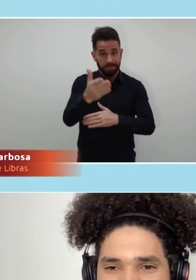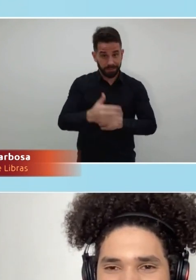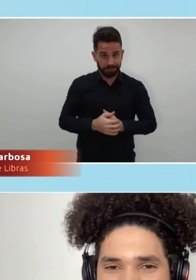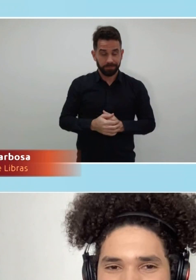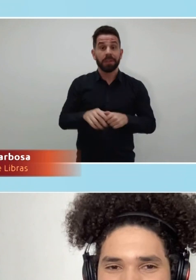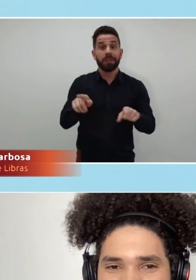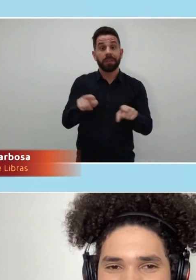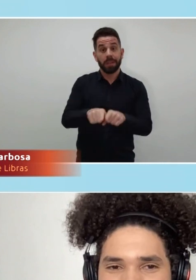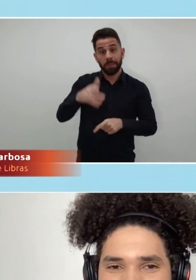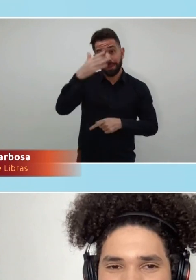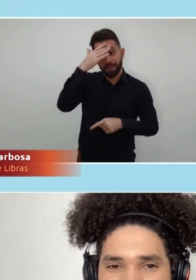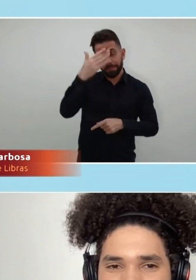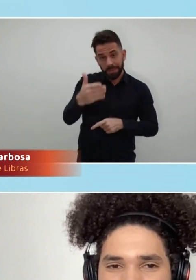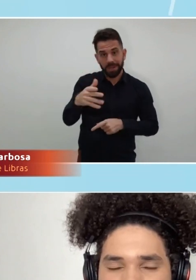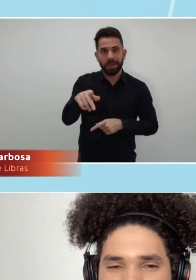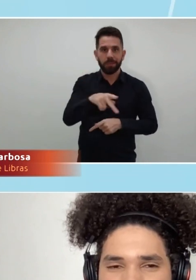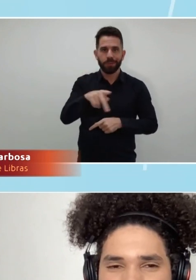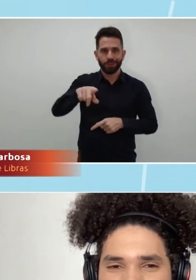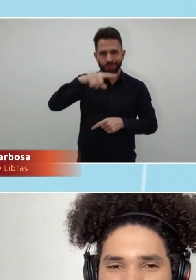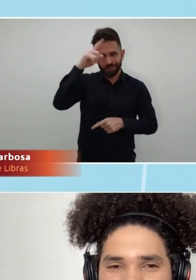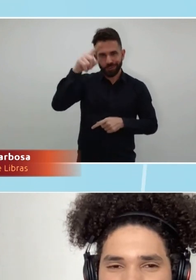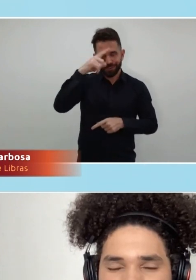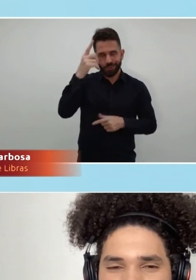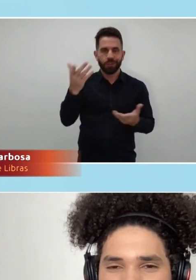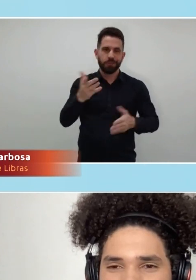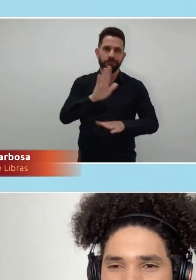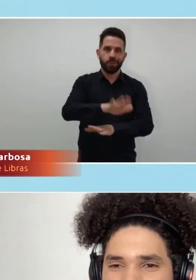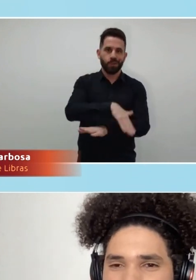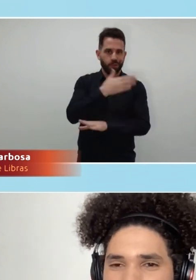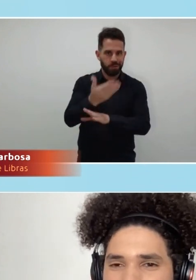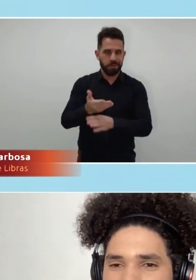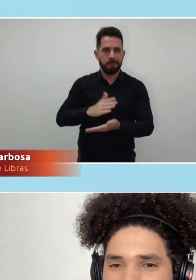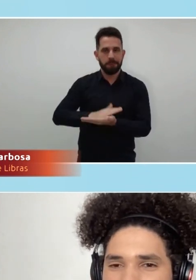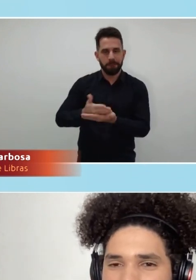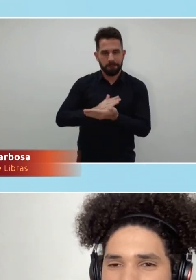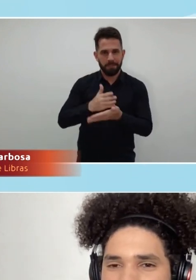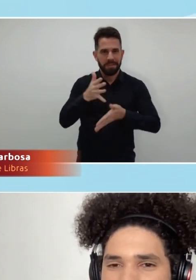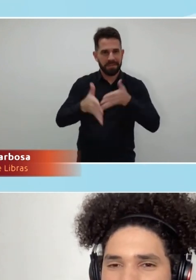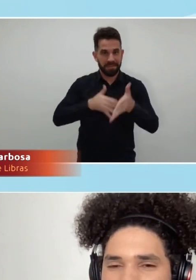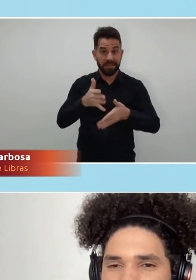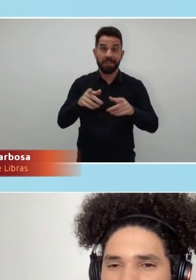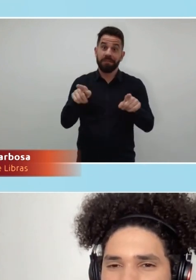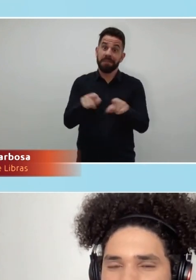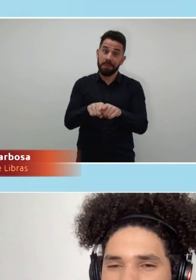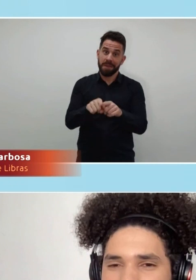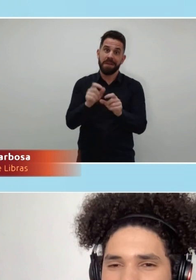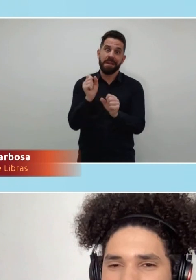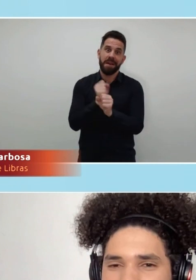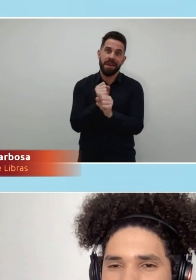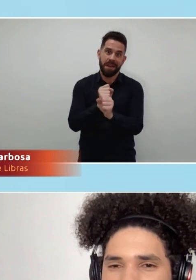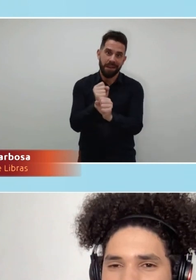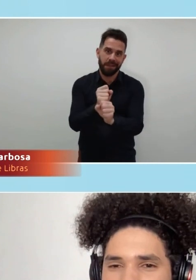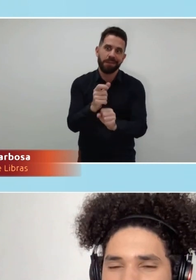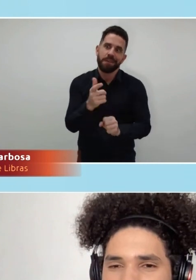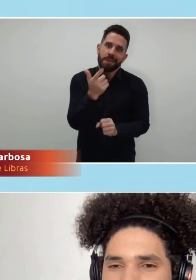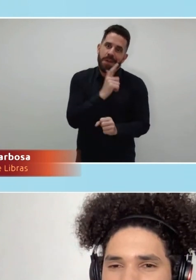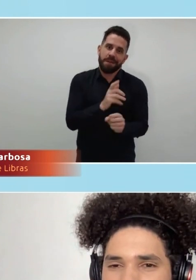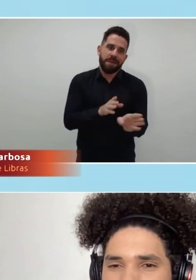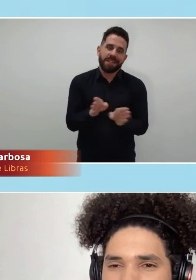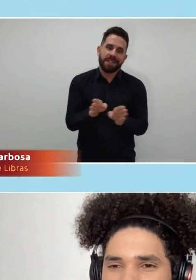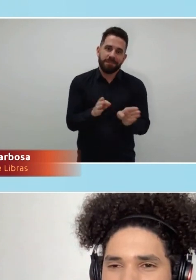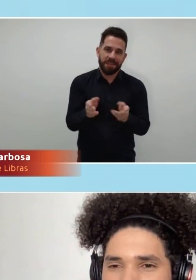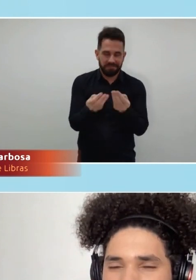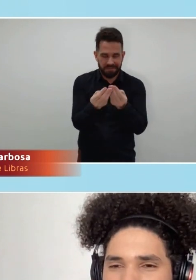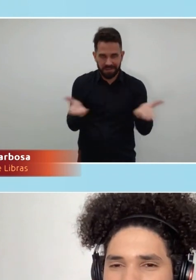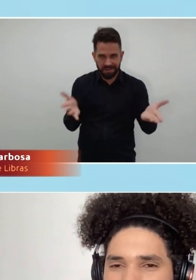professor Diego por estar com a gente nesse programa e durante tantos anos trazendo acessibilidade para o Conexões e para a TV